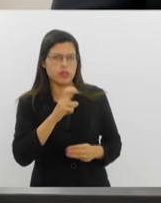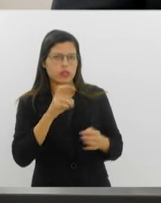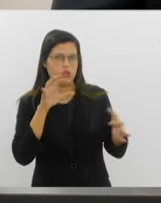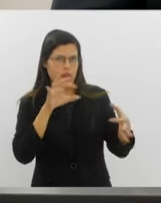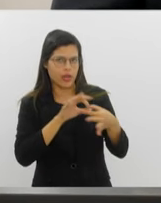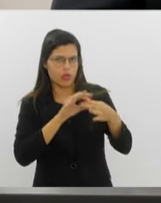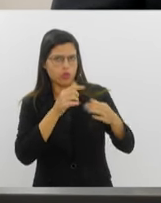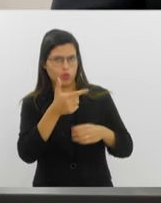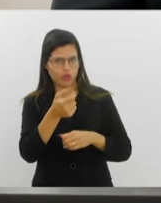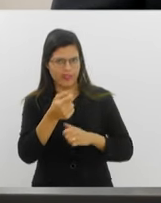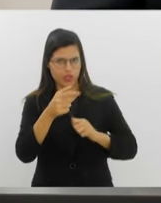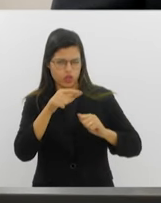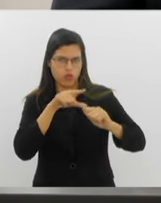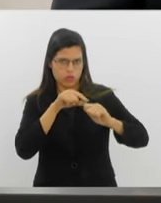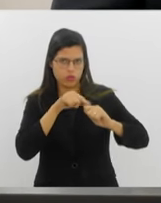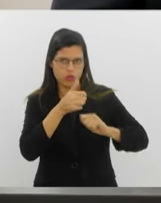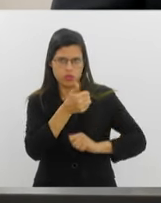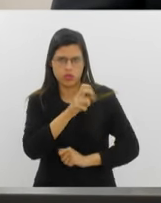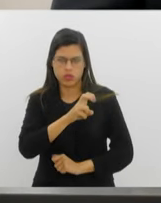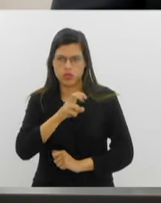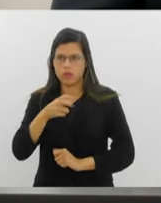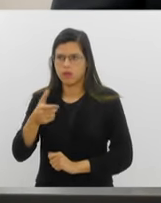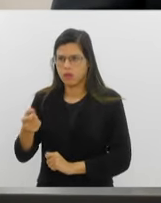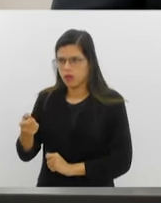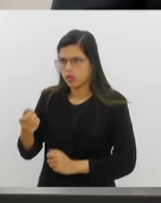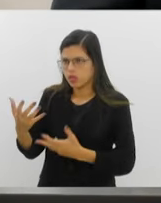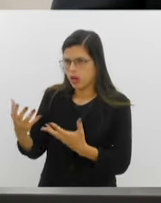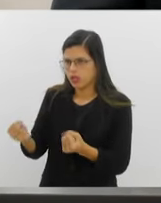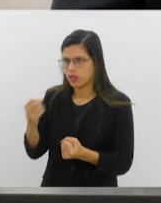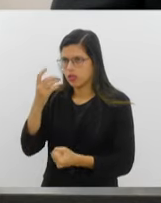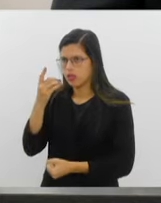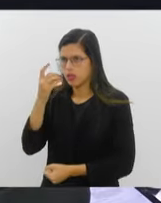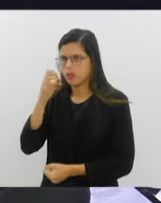puder acatar a sugestão. Acata, deputada Élica.